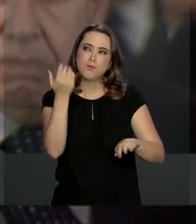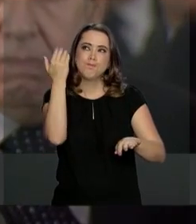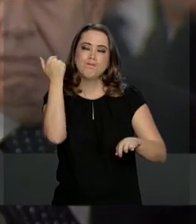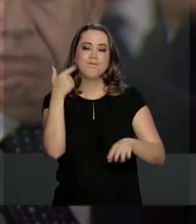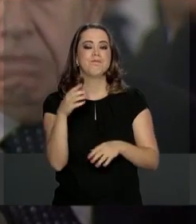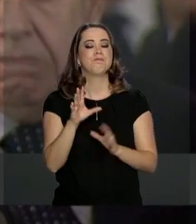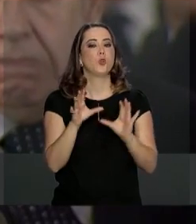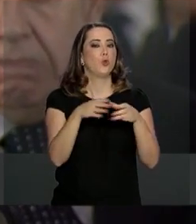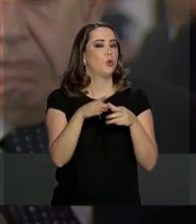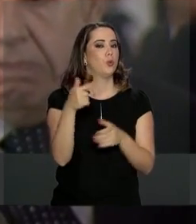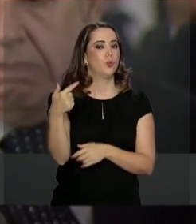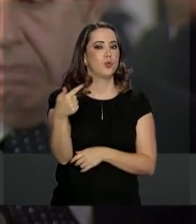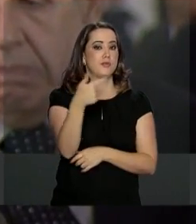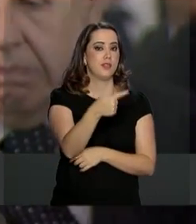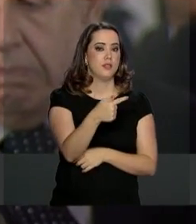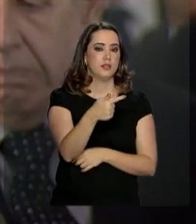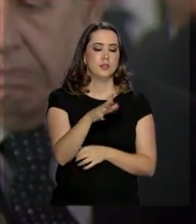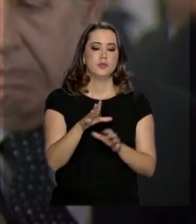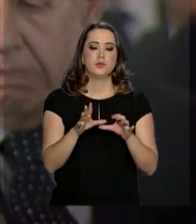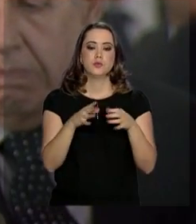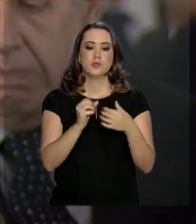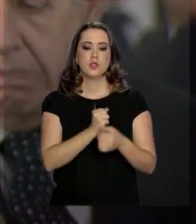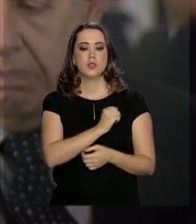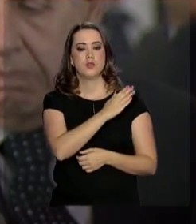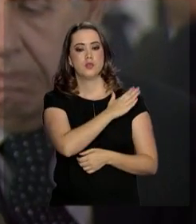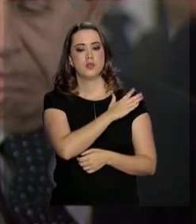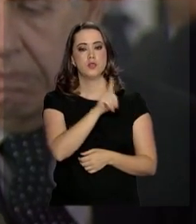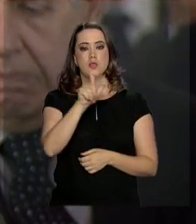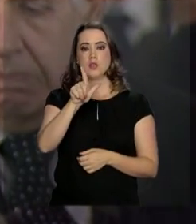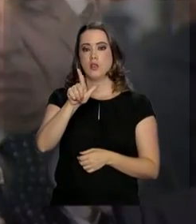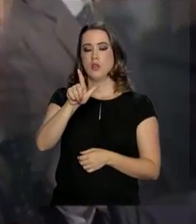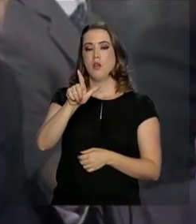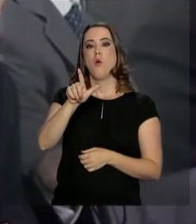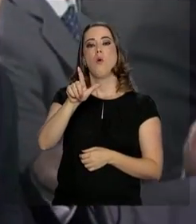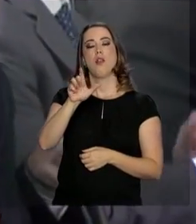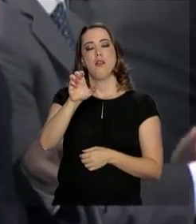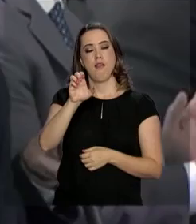77 do general Leal Pujol,